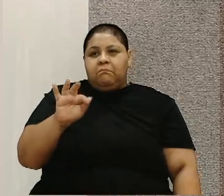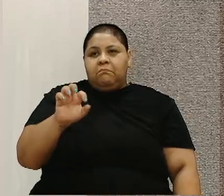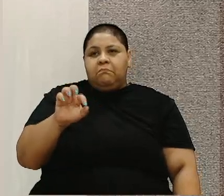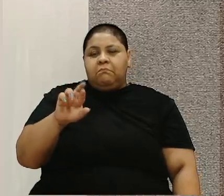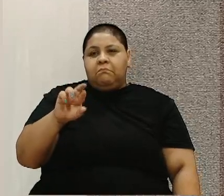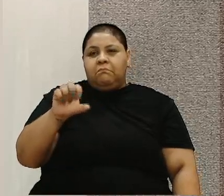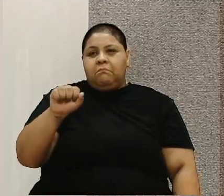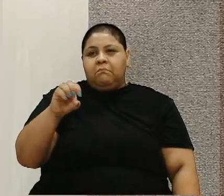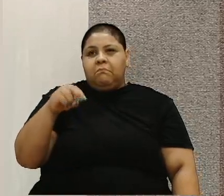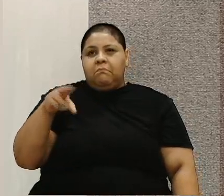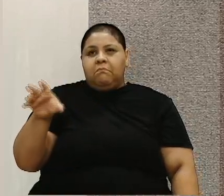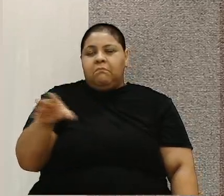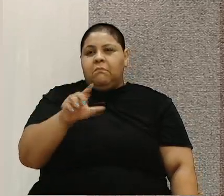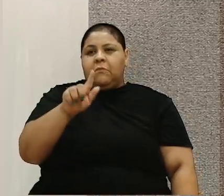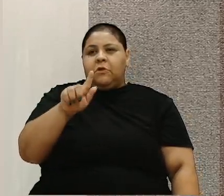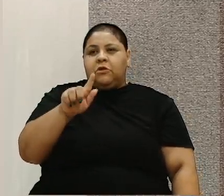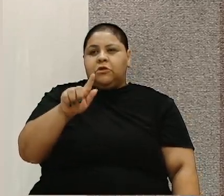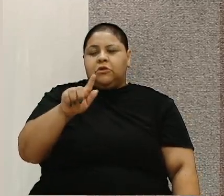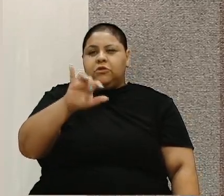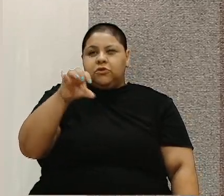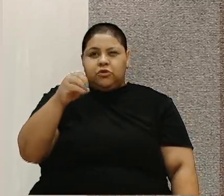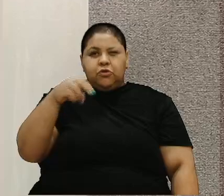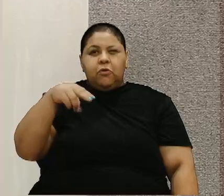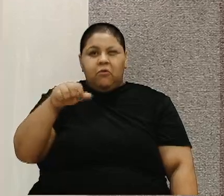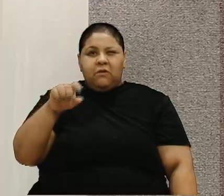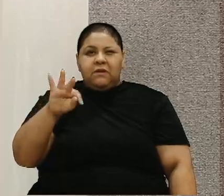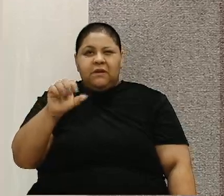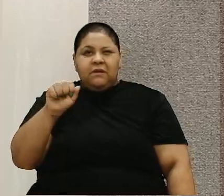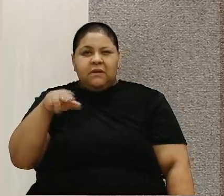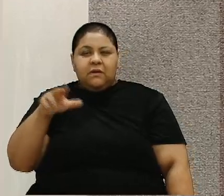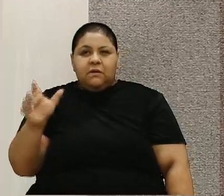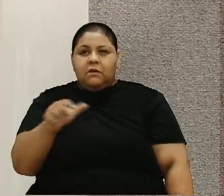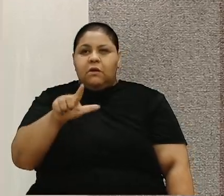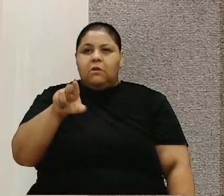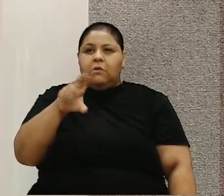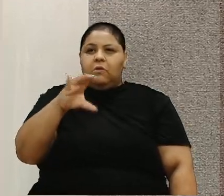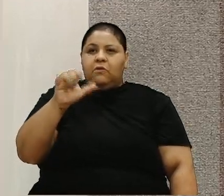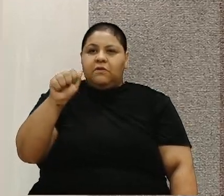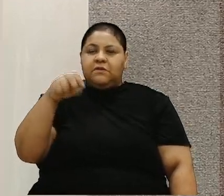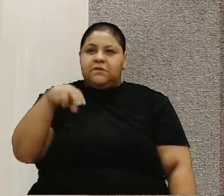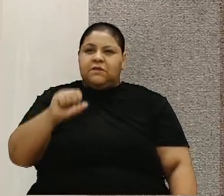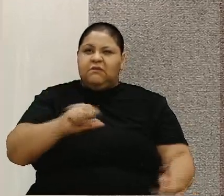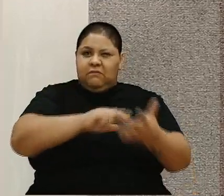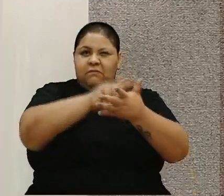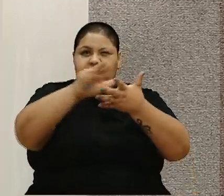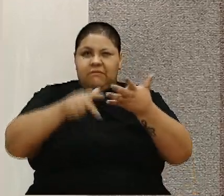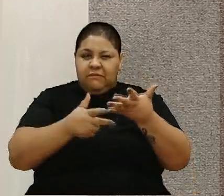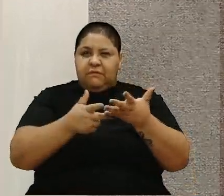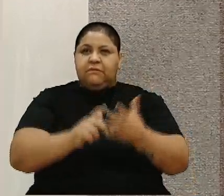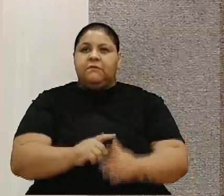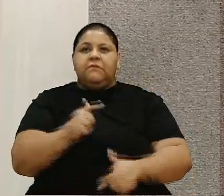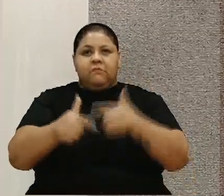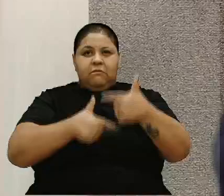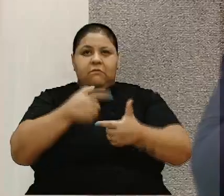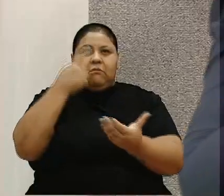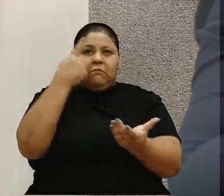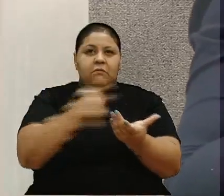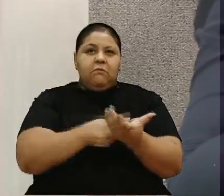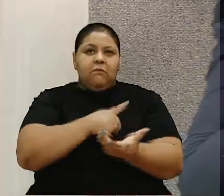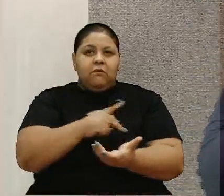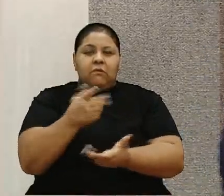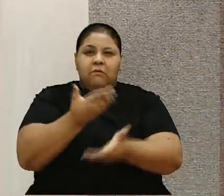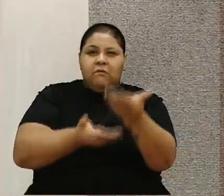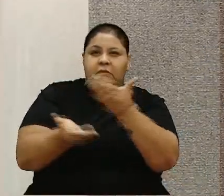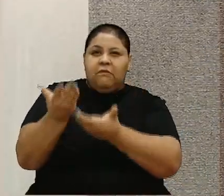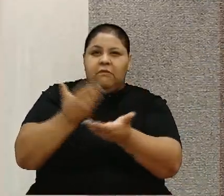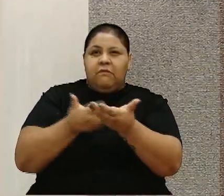Jonathan da Silva, Luciano Perussato, Michael Doeber, Roberto Soares e Ronaldo Scarci. Com dedicação e compromisso, senhor presidente, eles atenderam